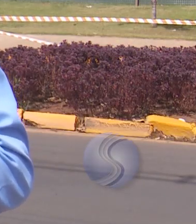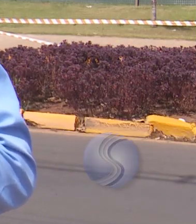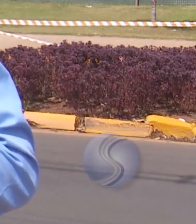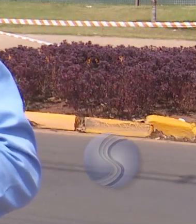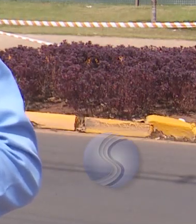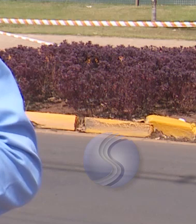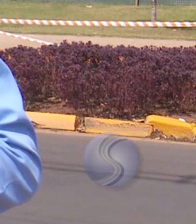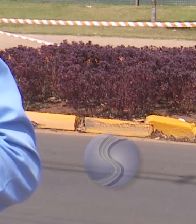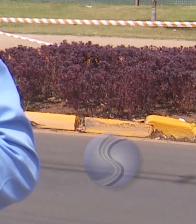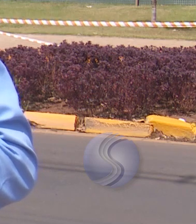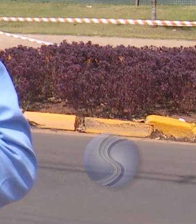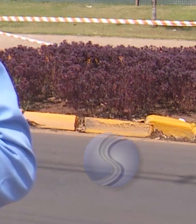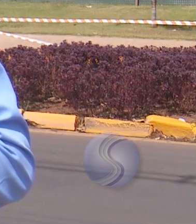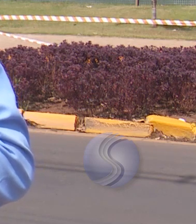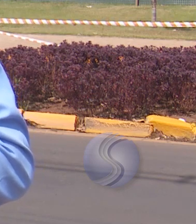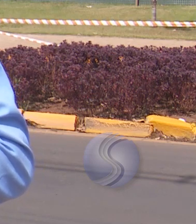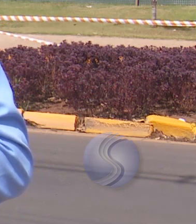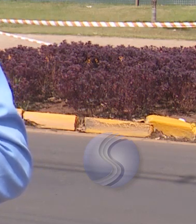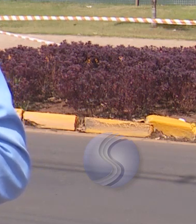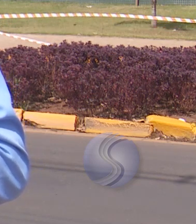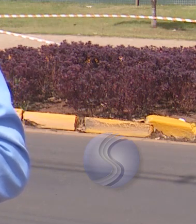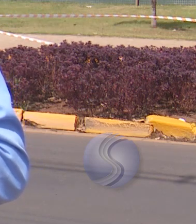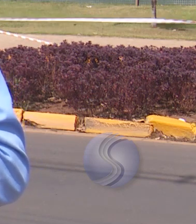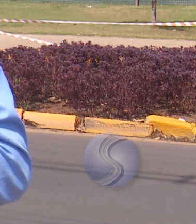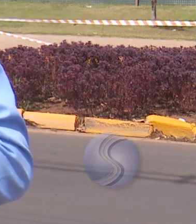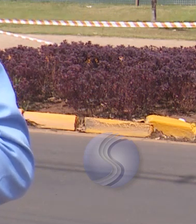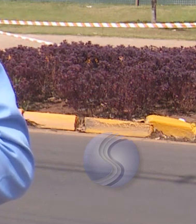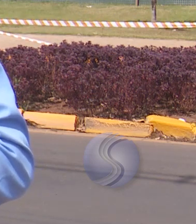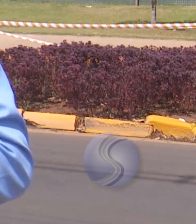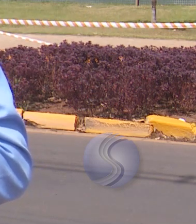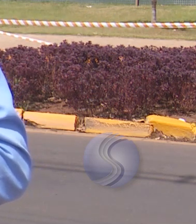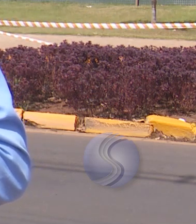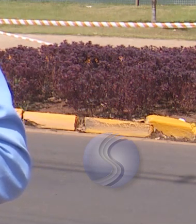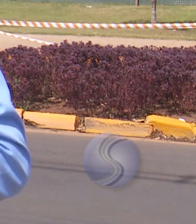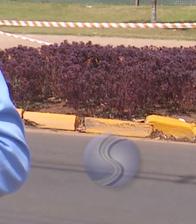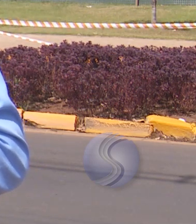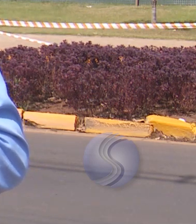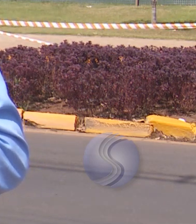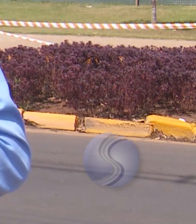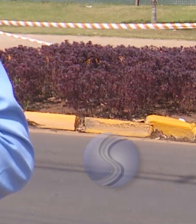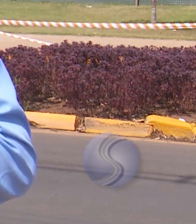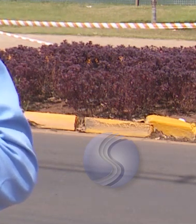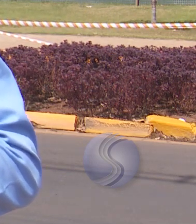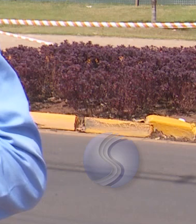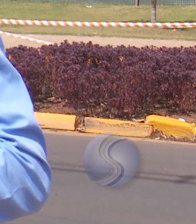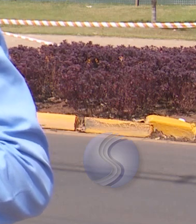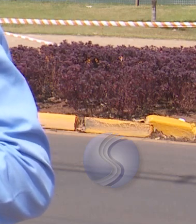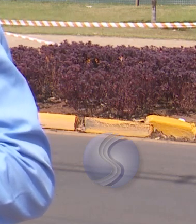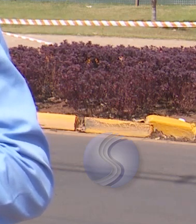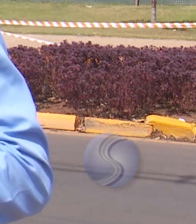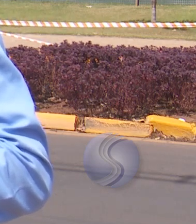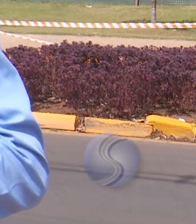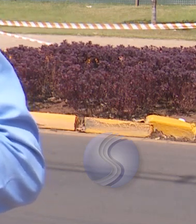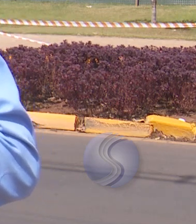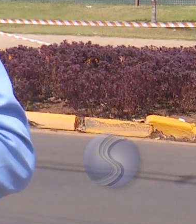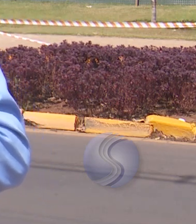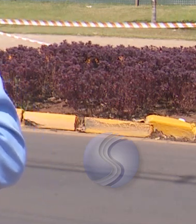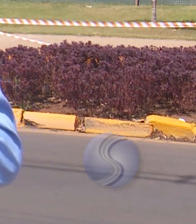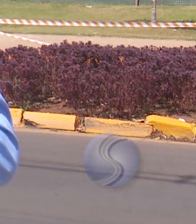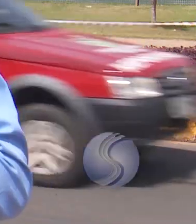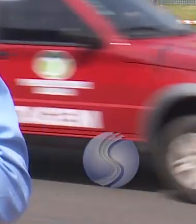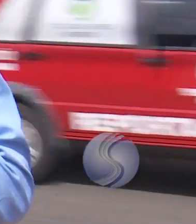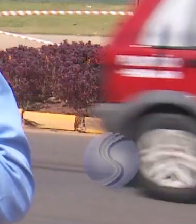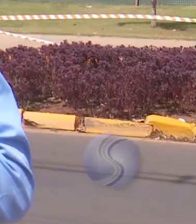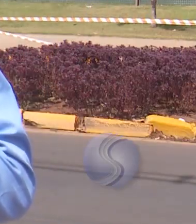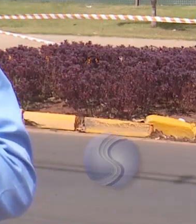no Hospital Regional de Sinop. Dessas 3 pessoas, uma nós tivemos o registro de um senhor de idade e teve também mais um senhor e uma